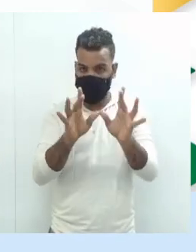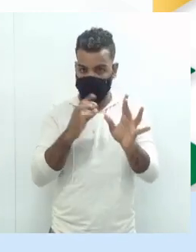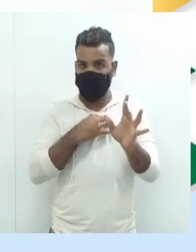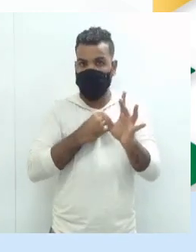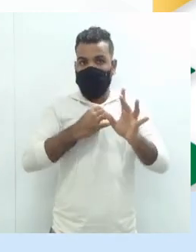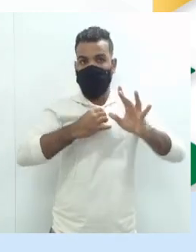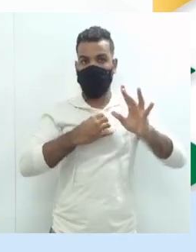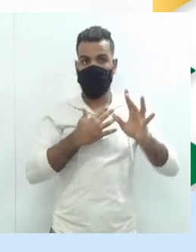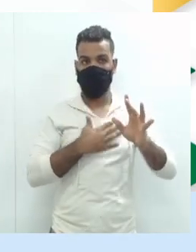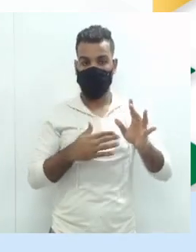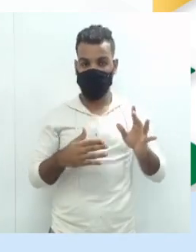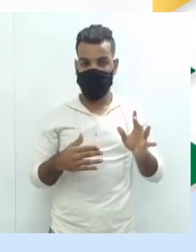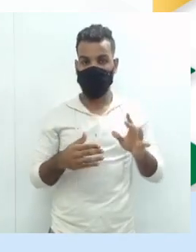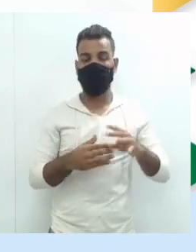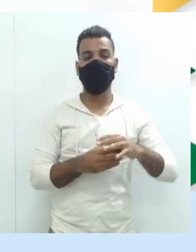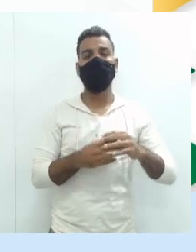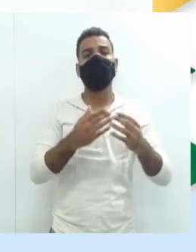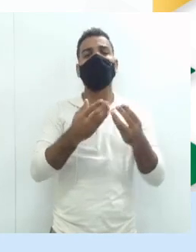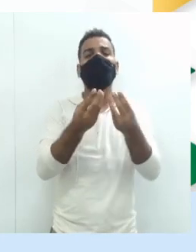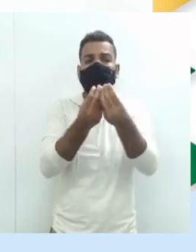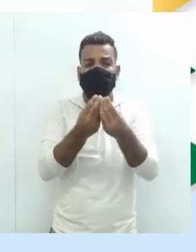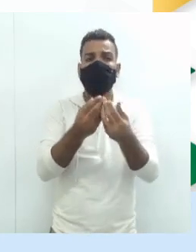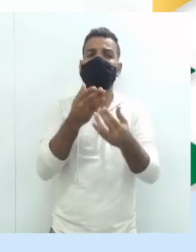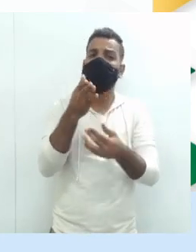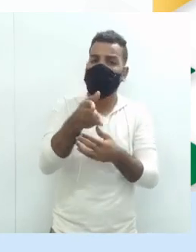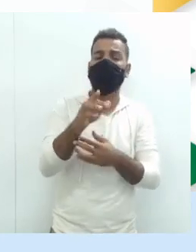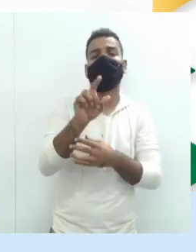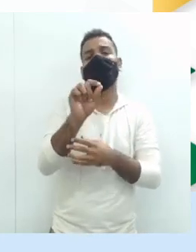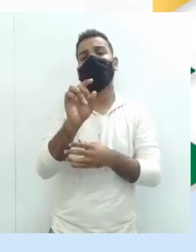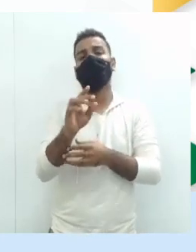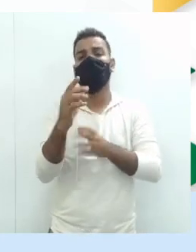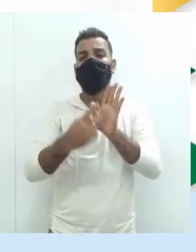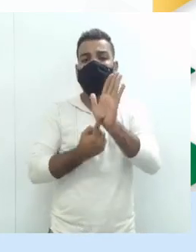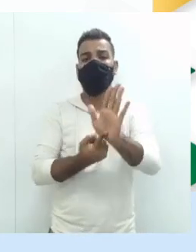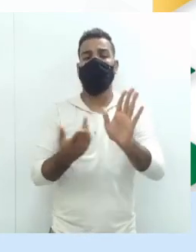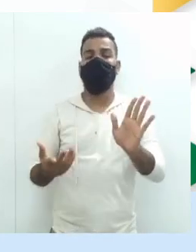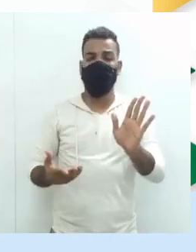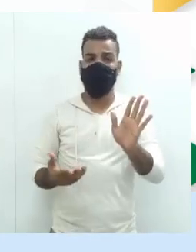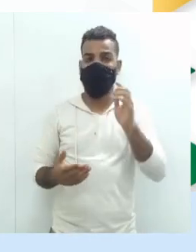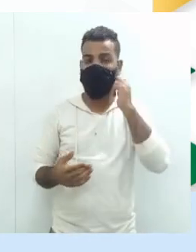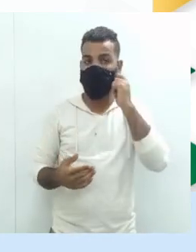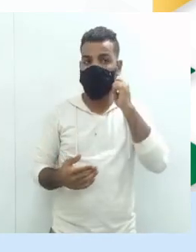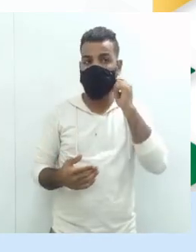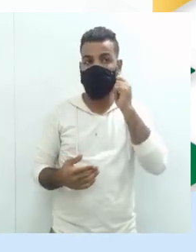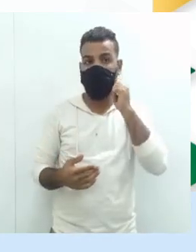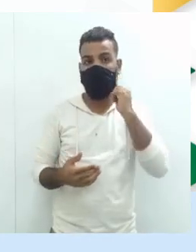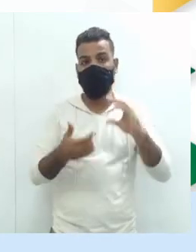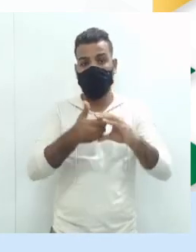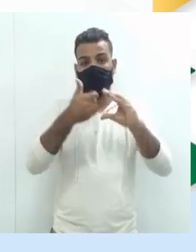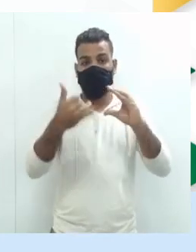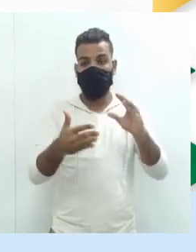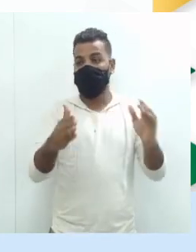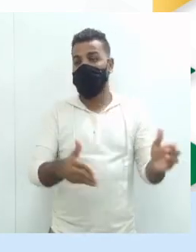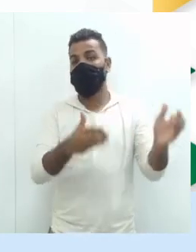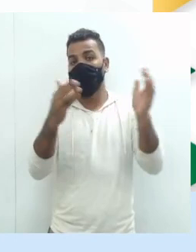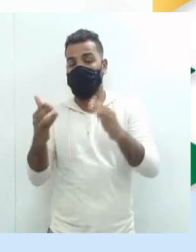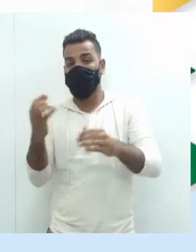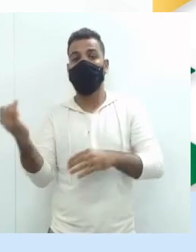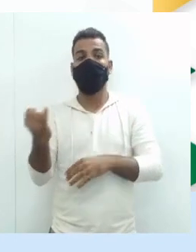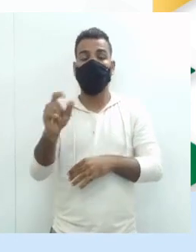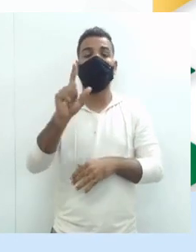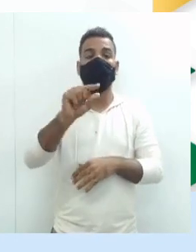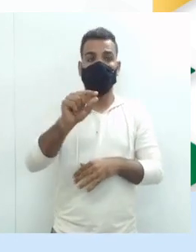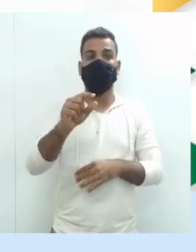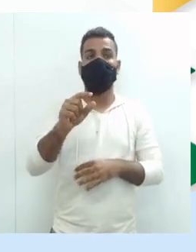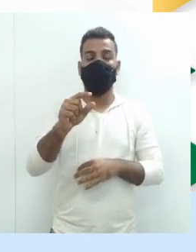quer convencer você daquilo, né, que está sendo mostrado. Outra característica importante é na